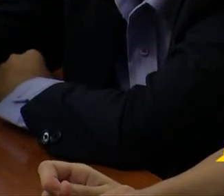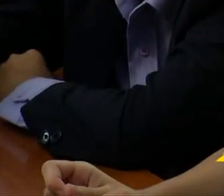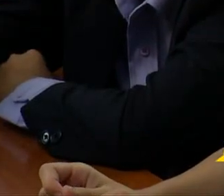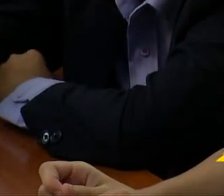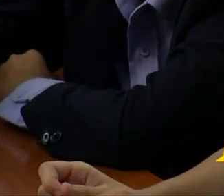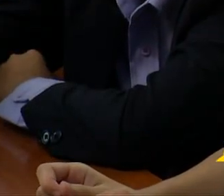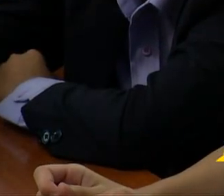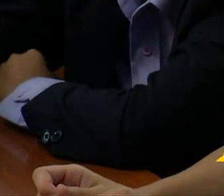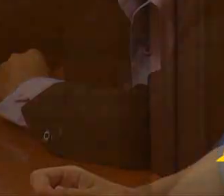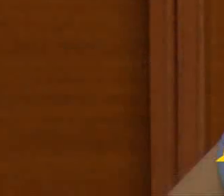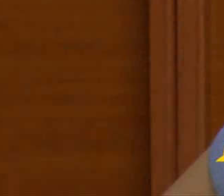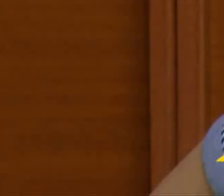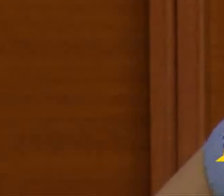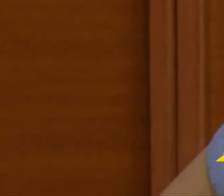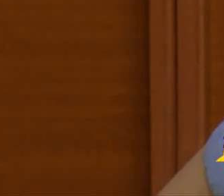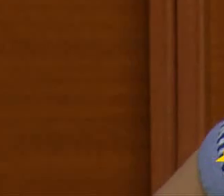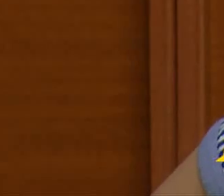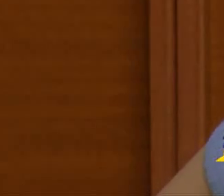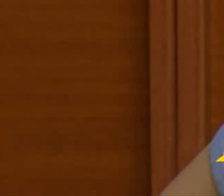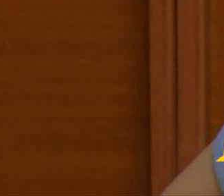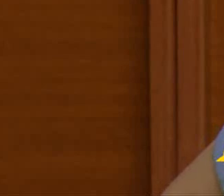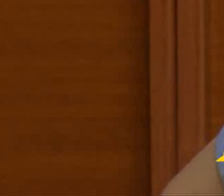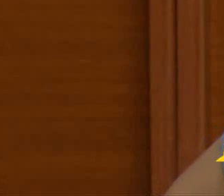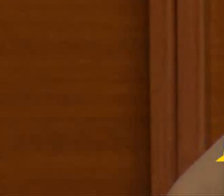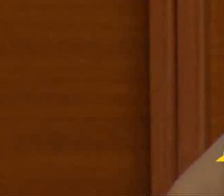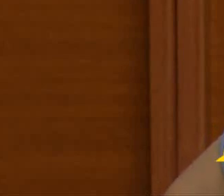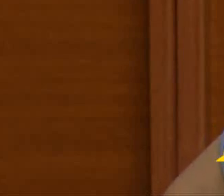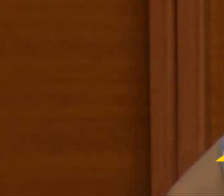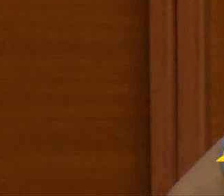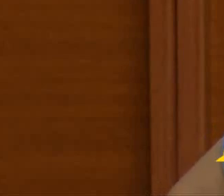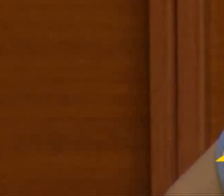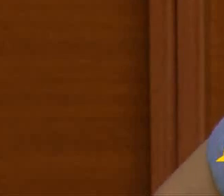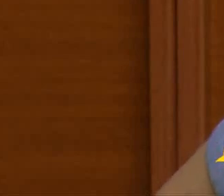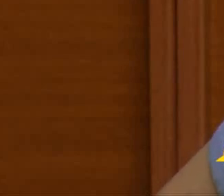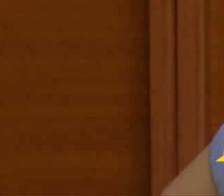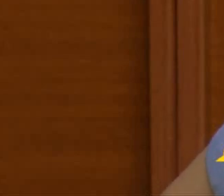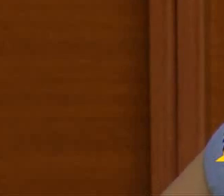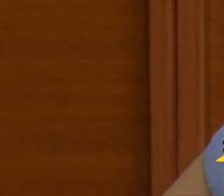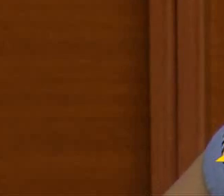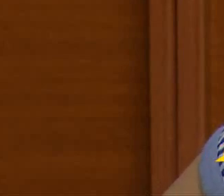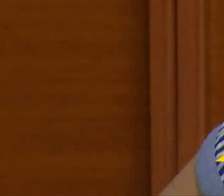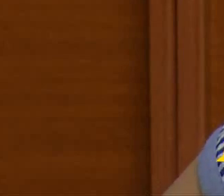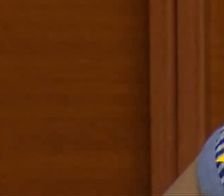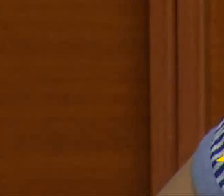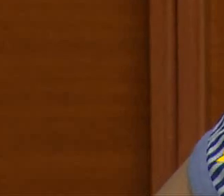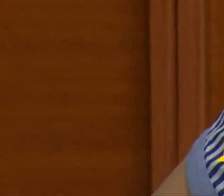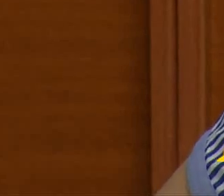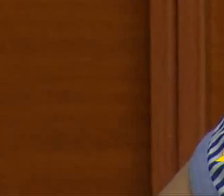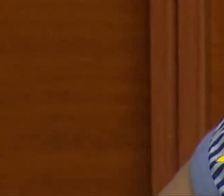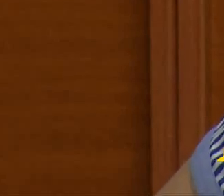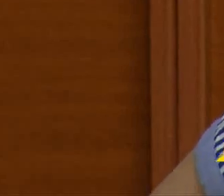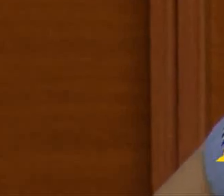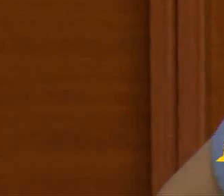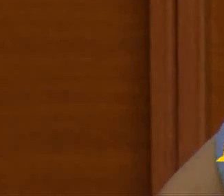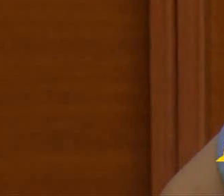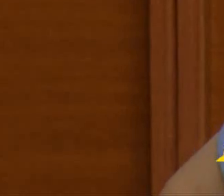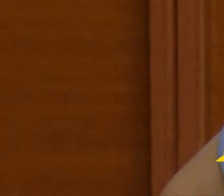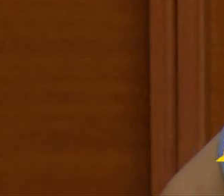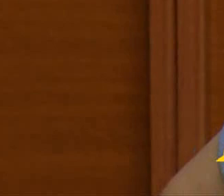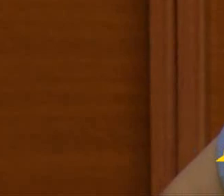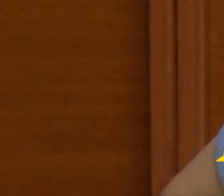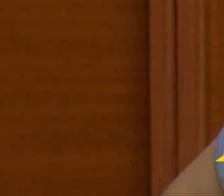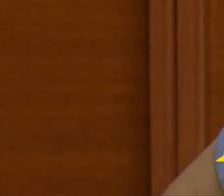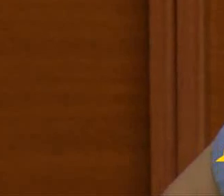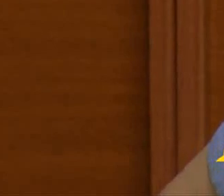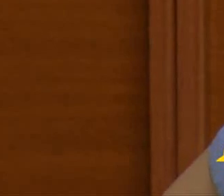que você sai, o mundo se distrai. Quem fica, ficou. Quem